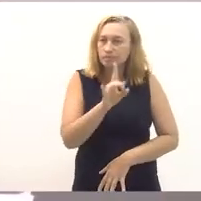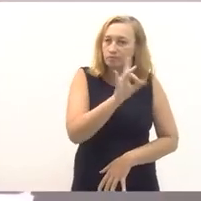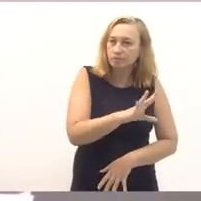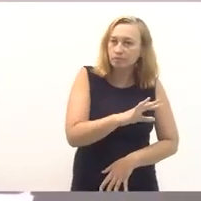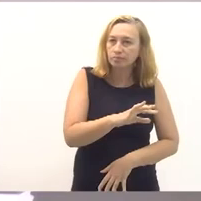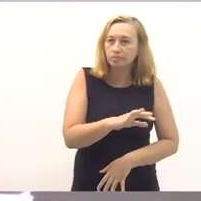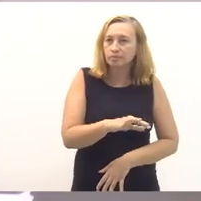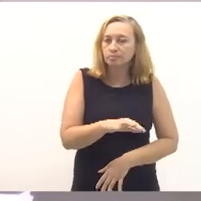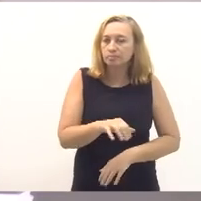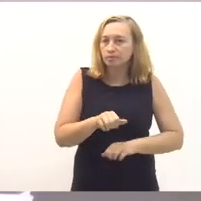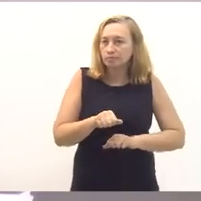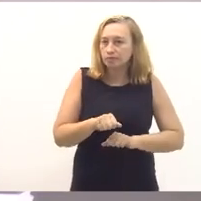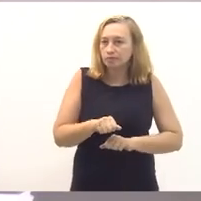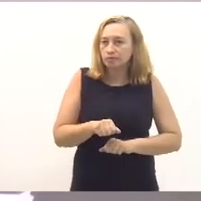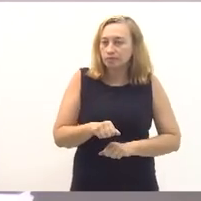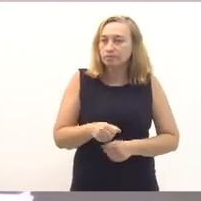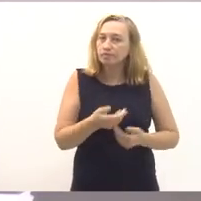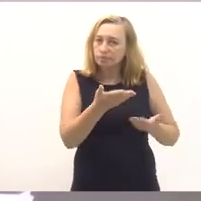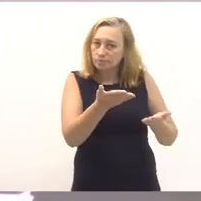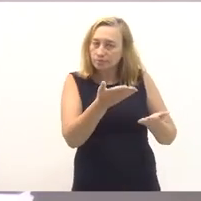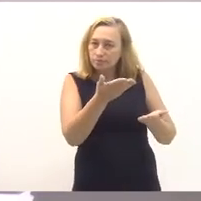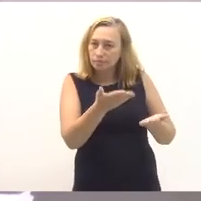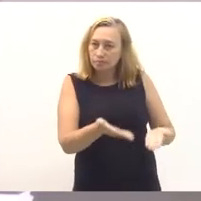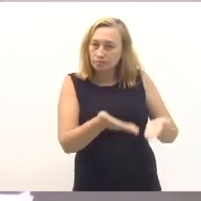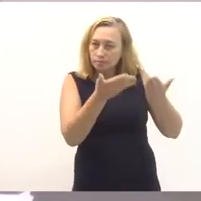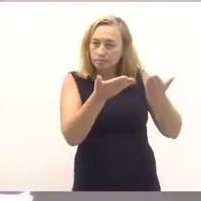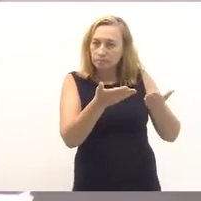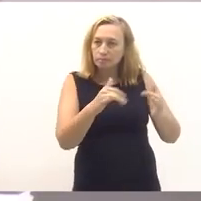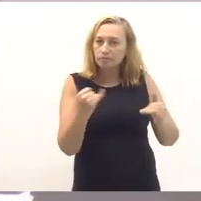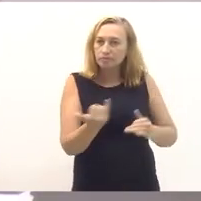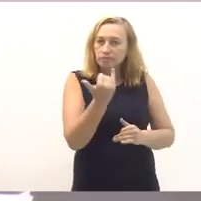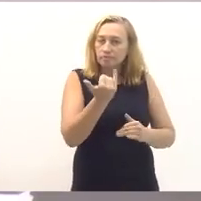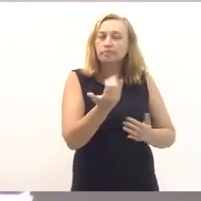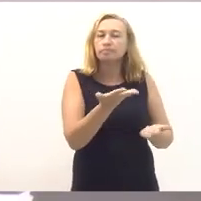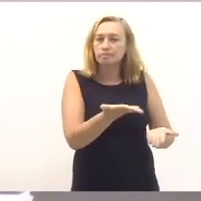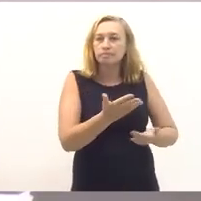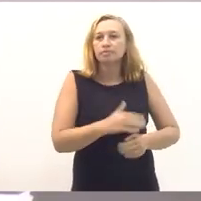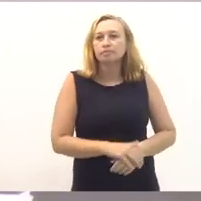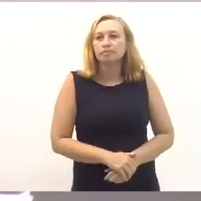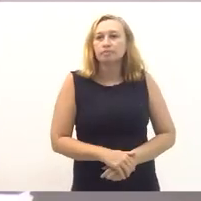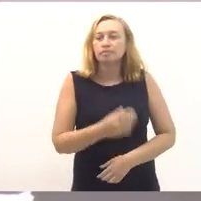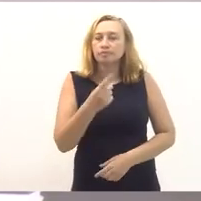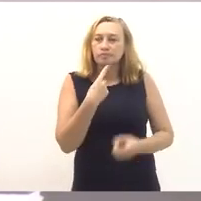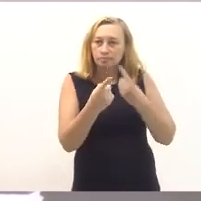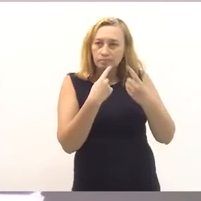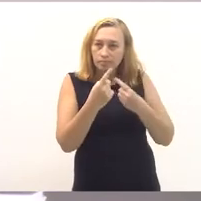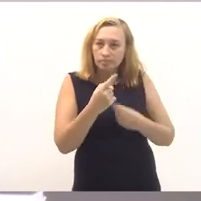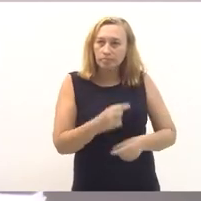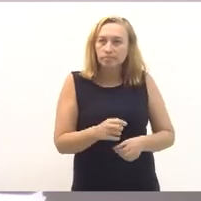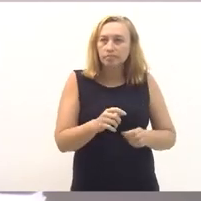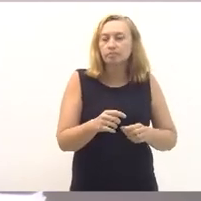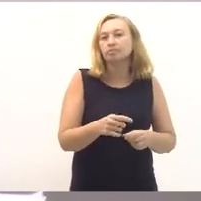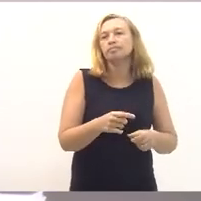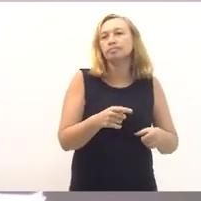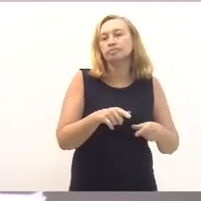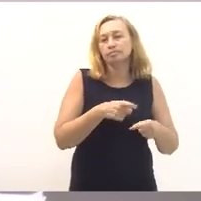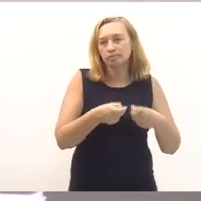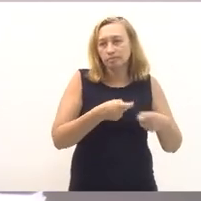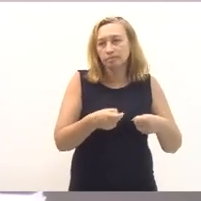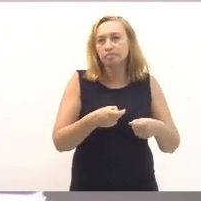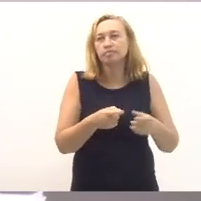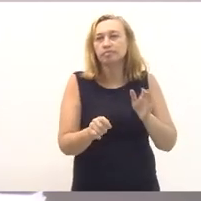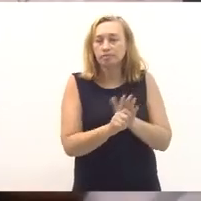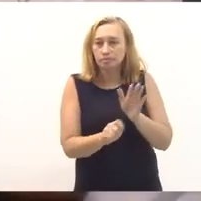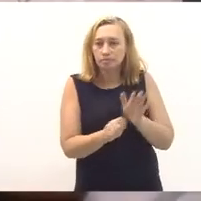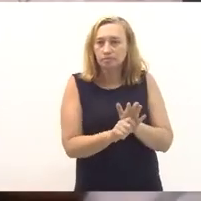só essa embora essa seja uma das mais Mortífera cê excludentes esquente tá discutindo da Guerra às drogas mas você